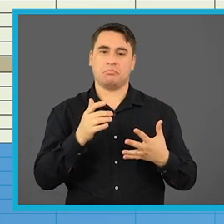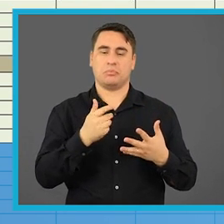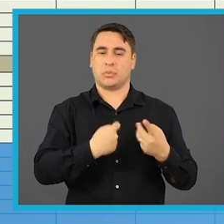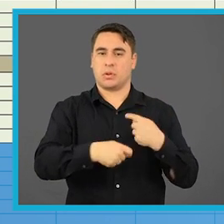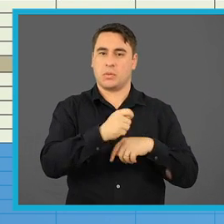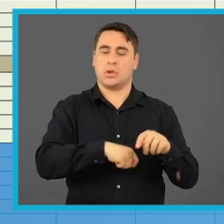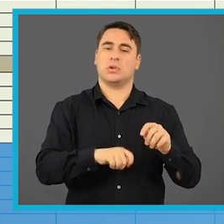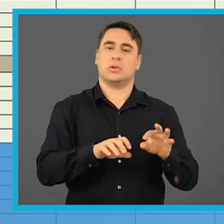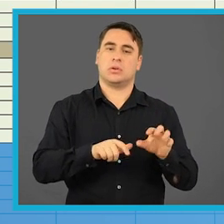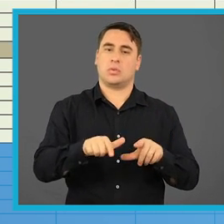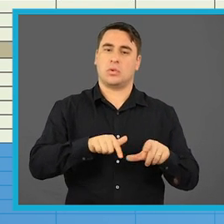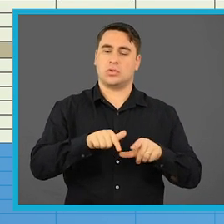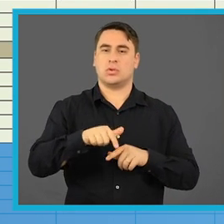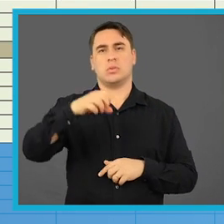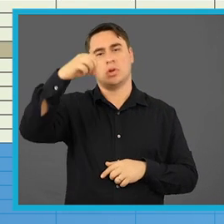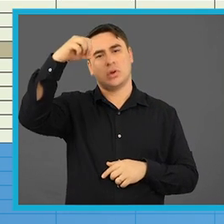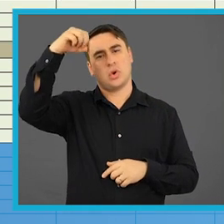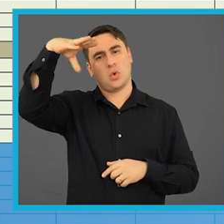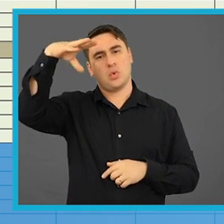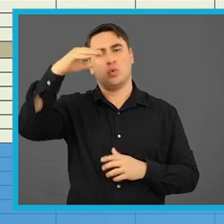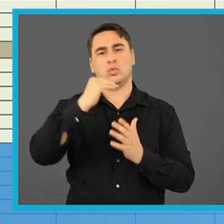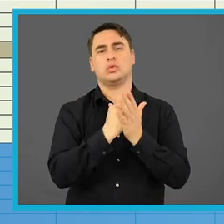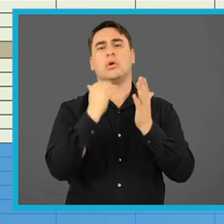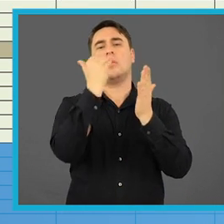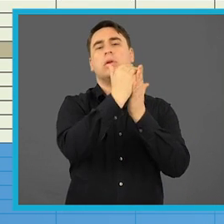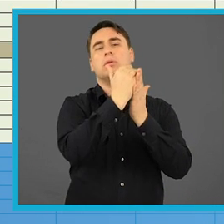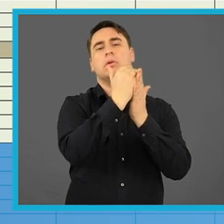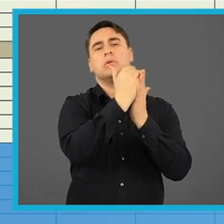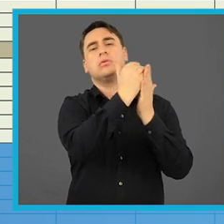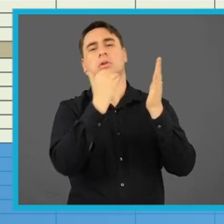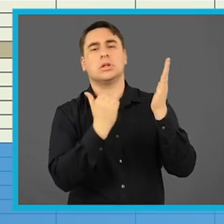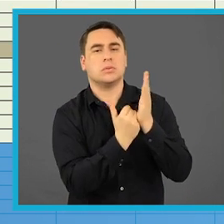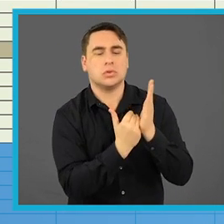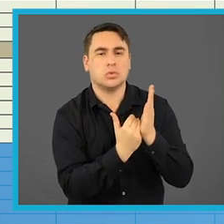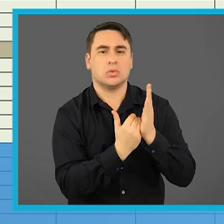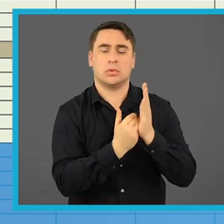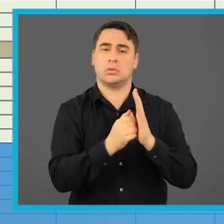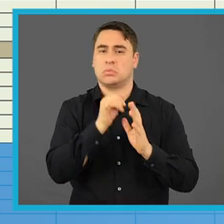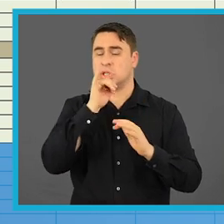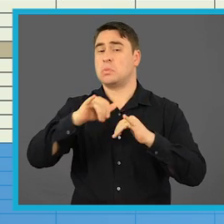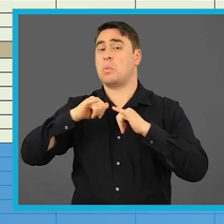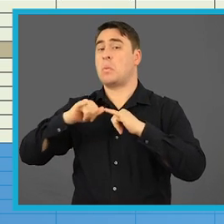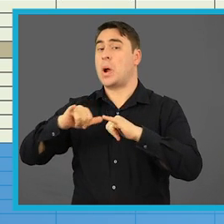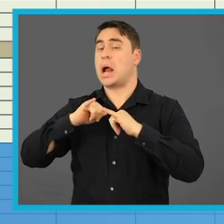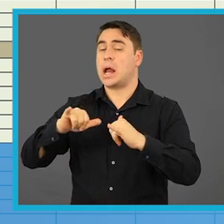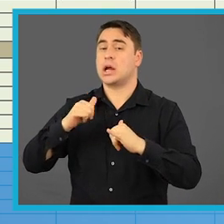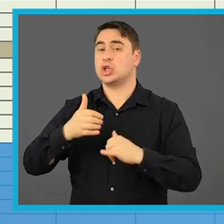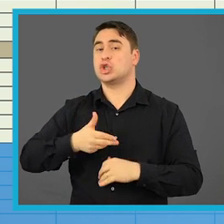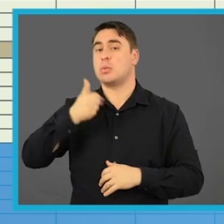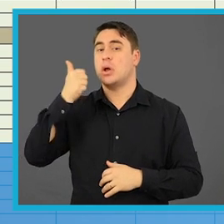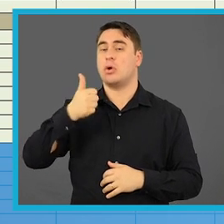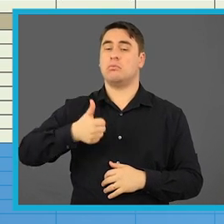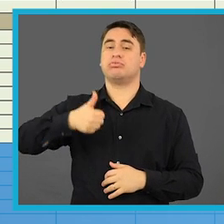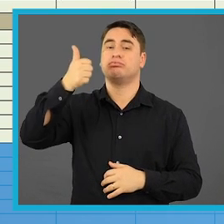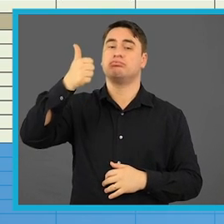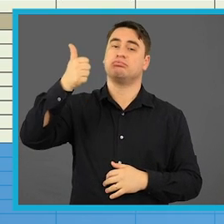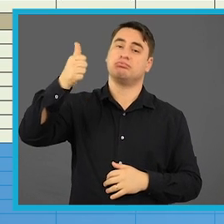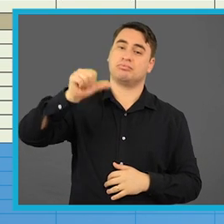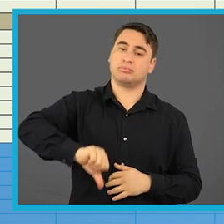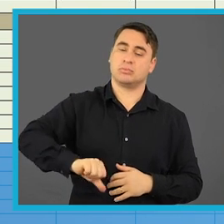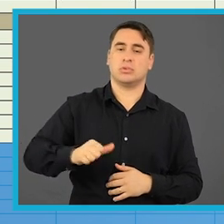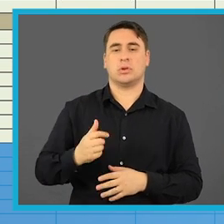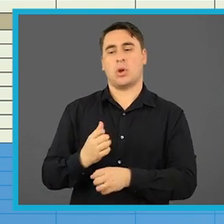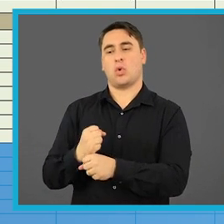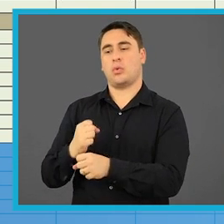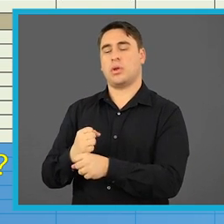despesas operacionais. Será que minha conta de energia está aumentando ou está subindo? Será que minha despesa com marketing? Quanto que está sendo meus